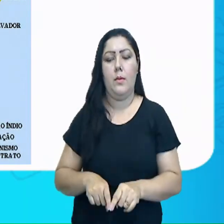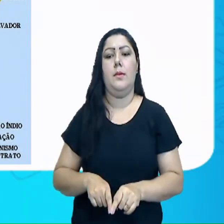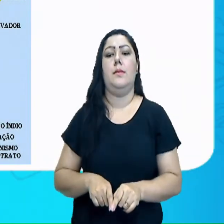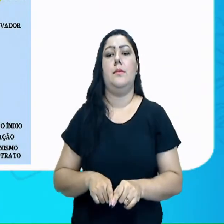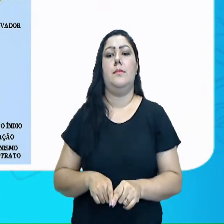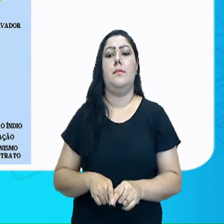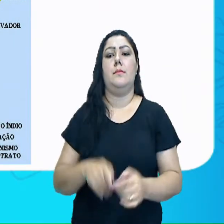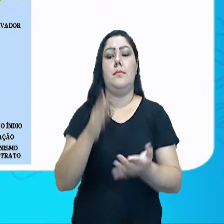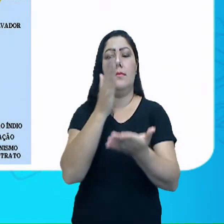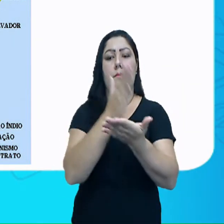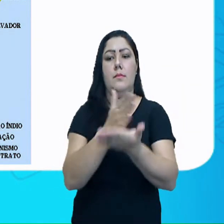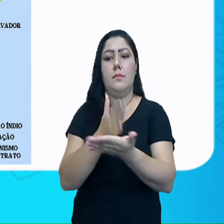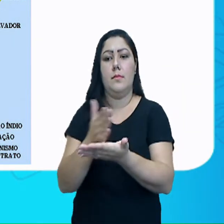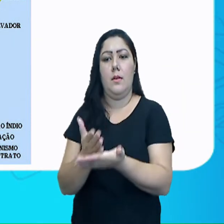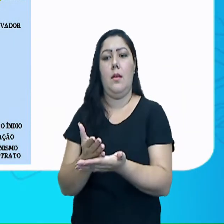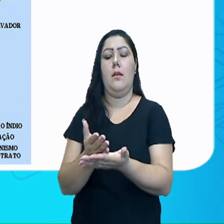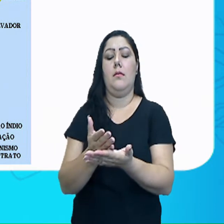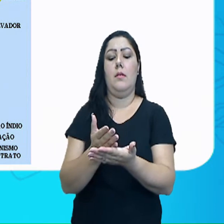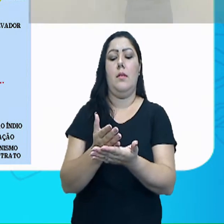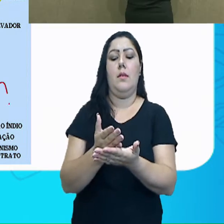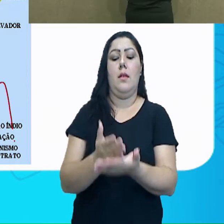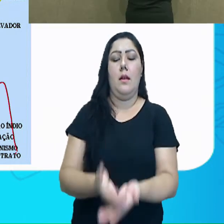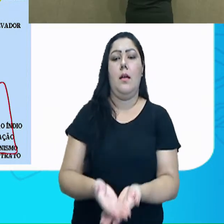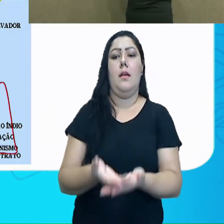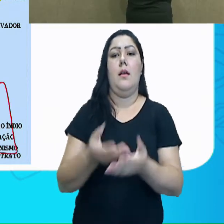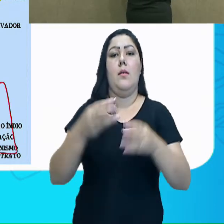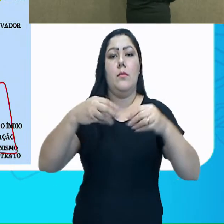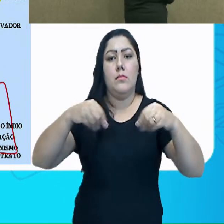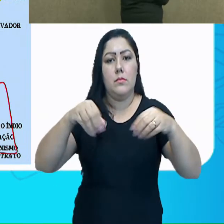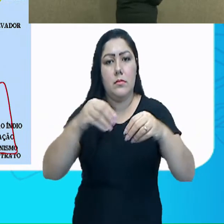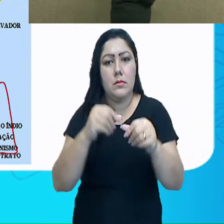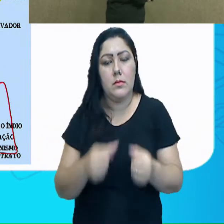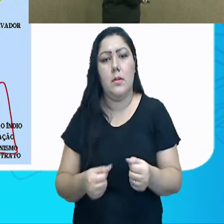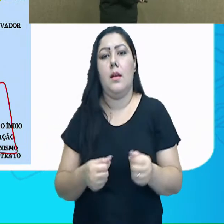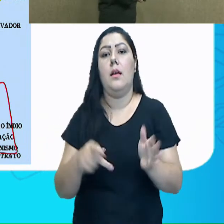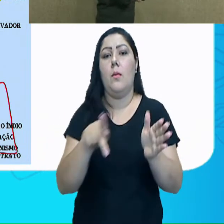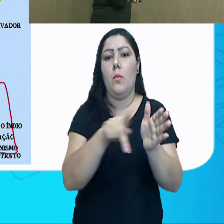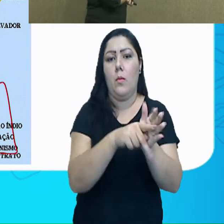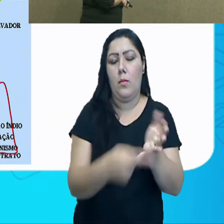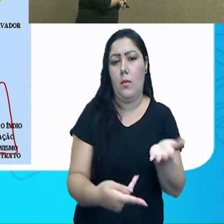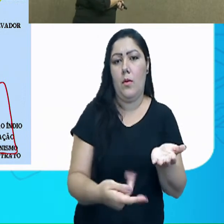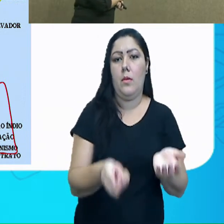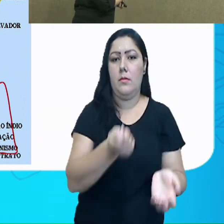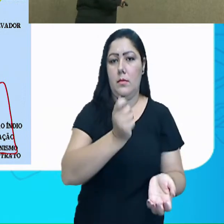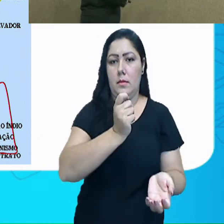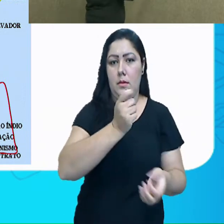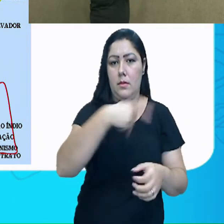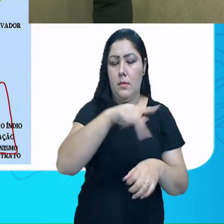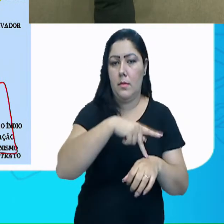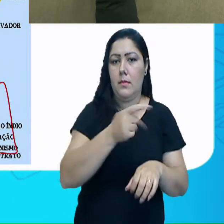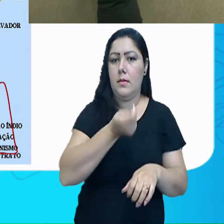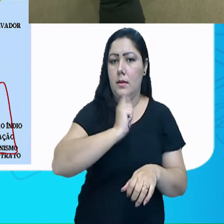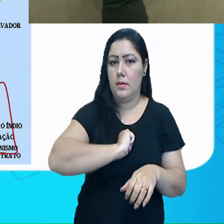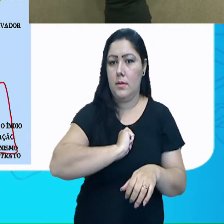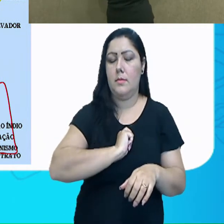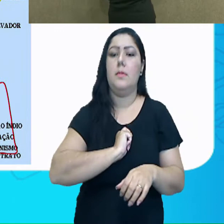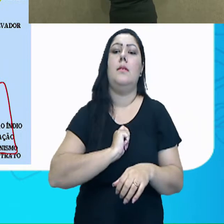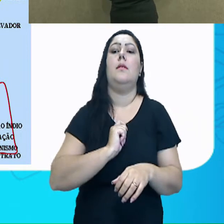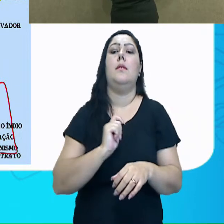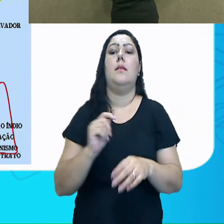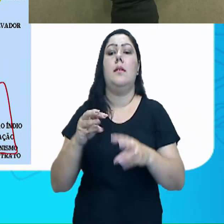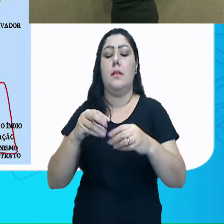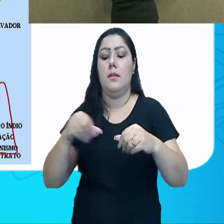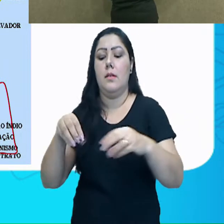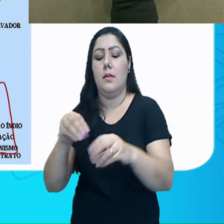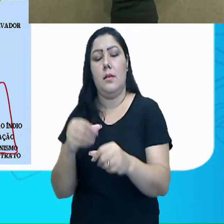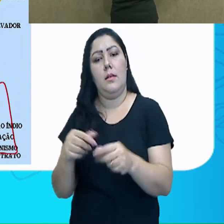terras pertencentes à Espanha, quanto das terras pertencentes a Portugal. A Espanha ela ficou com a sua